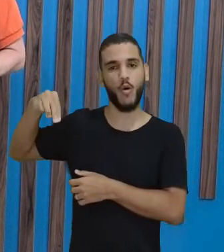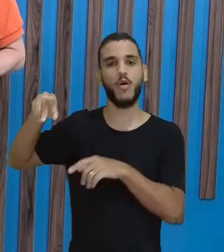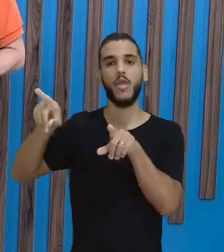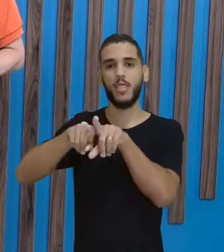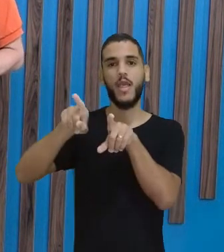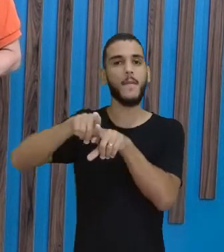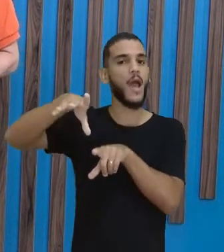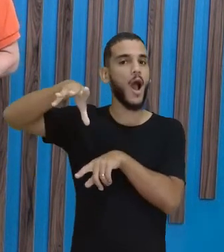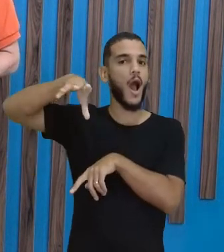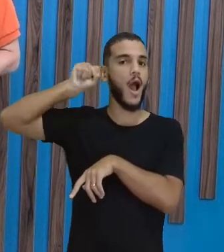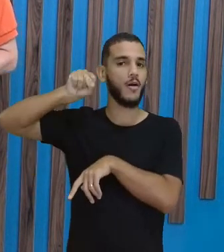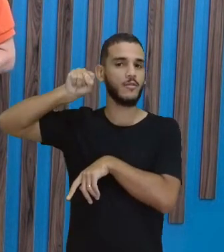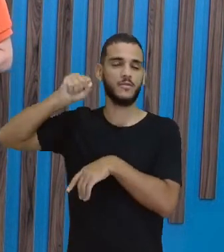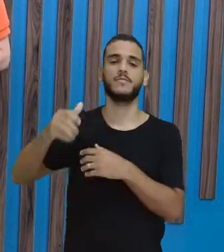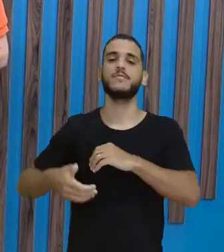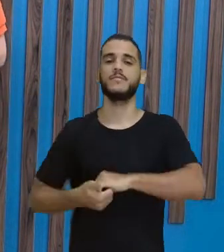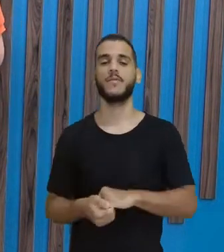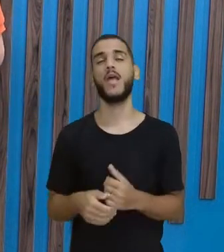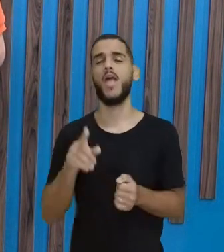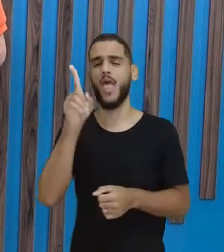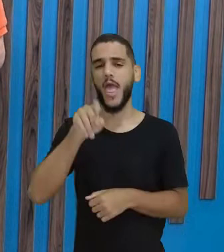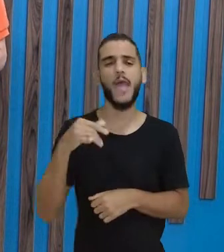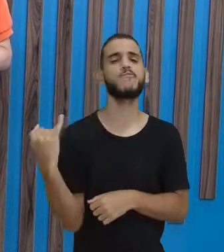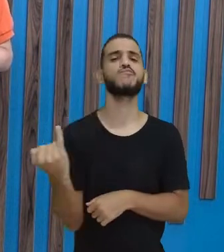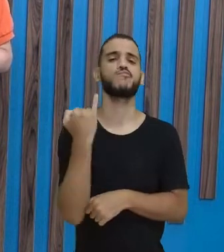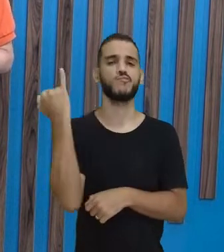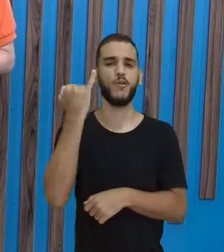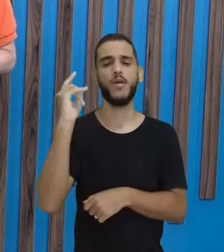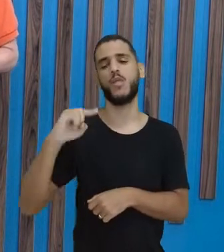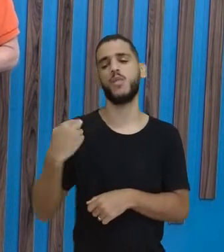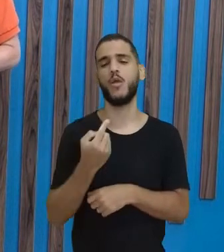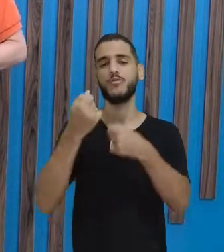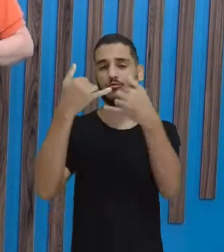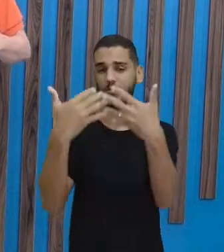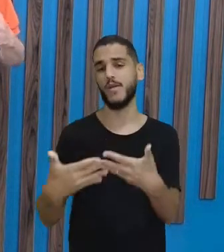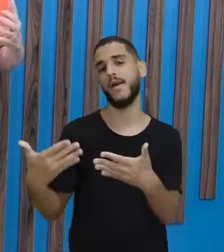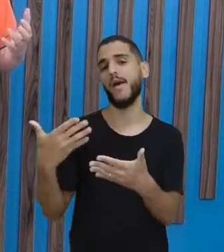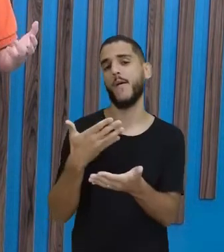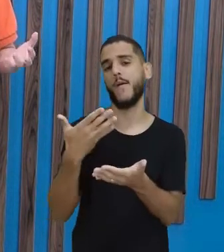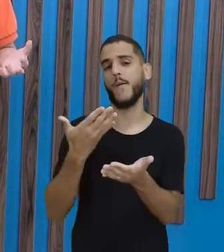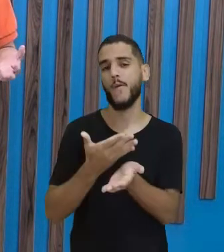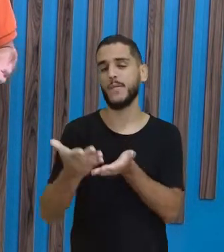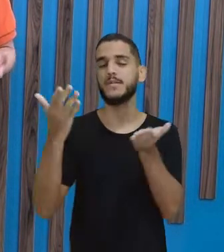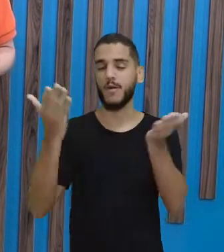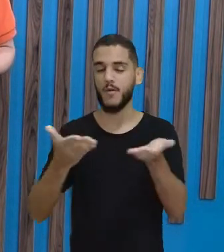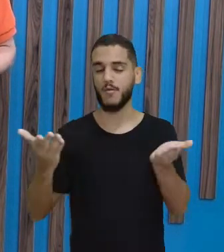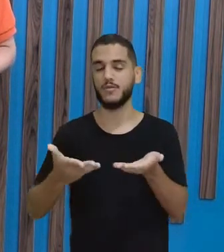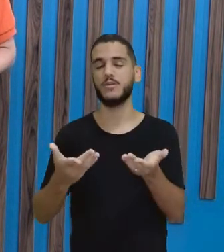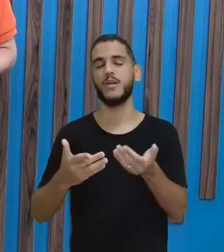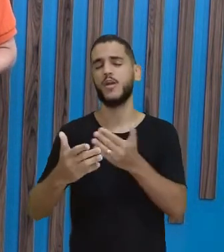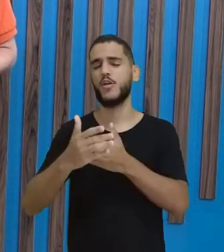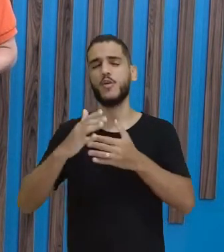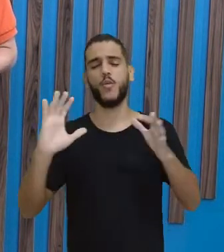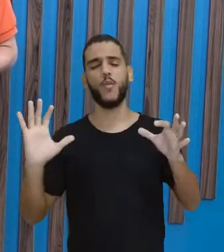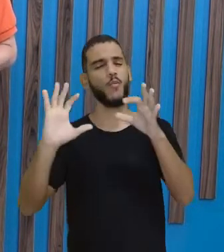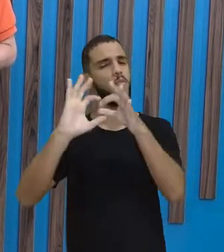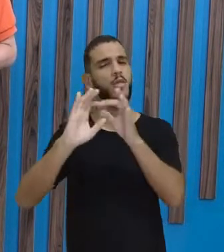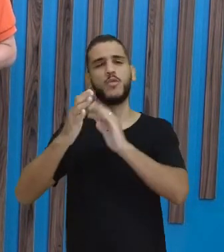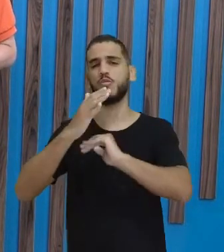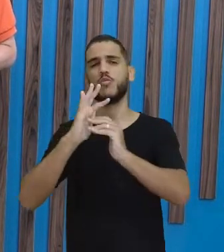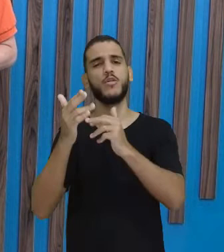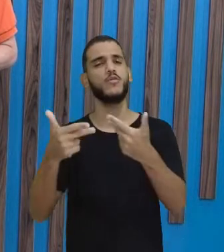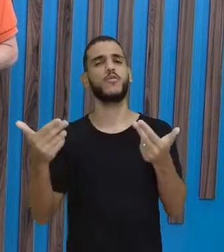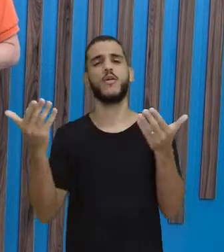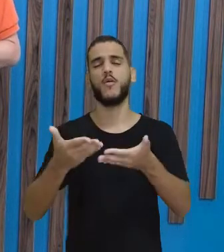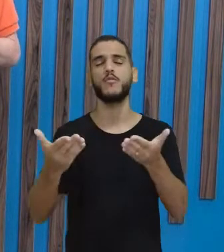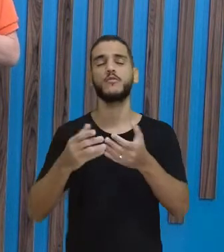humana. É um assunto muito importante, tá? Que a gente está começando a falar hoje e tem tudo a ver com tudo isso aqui que a gente fez hoje, né? Para você